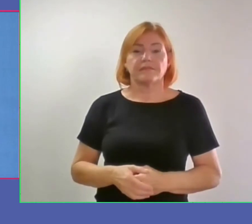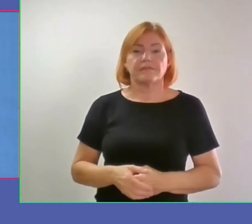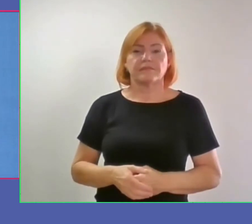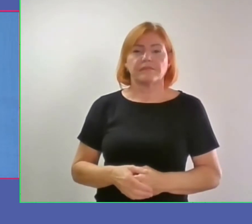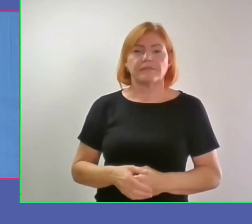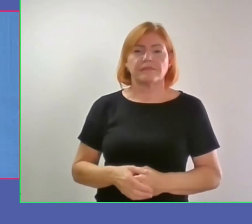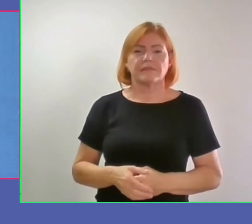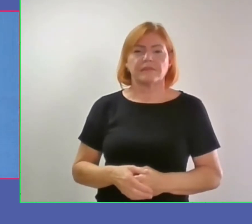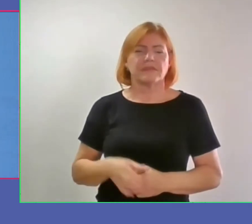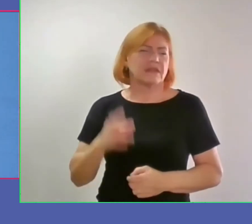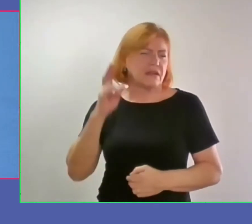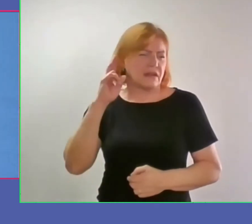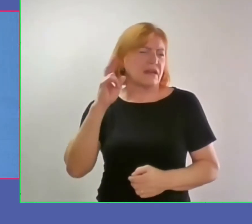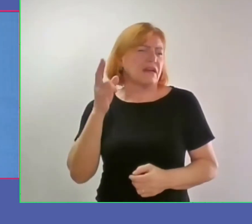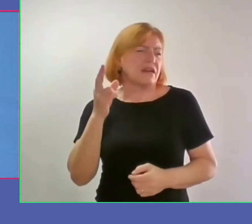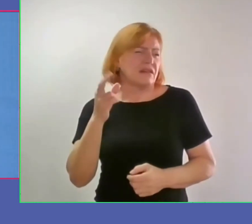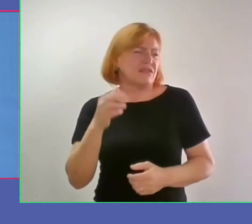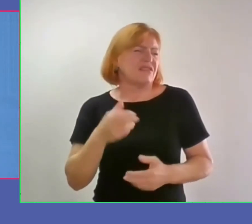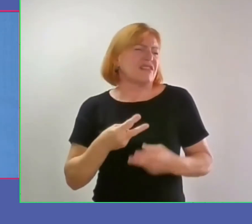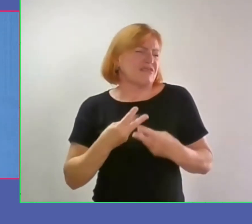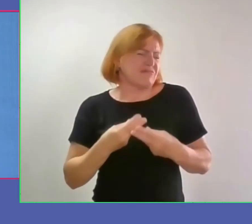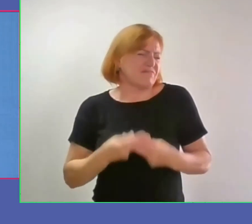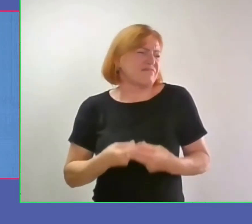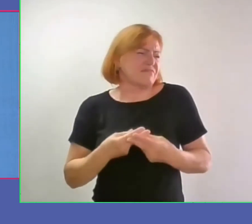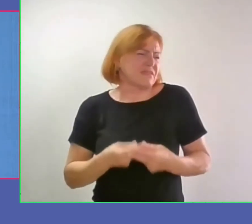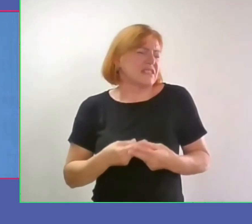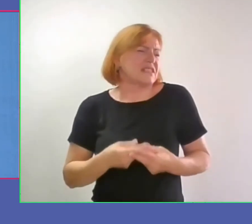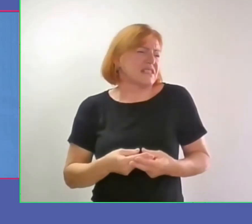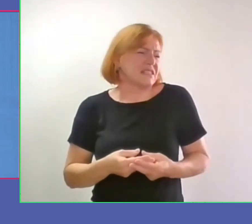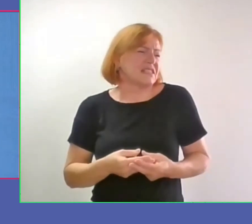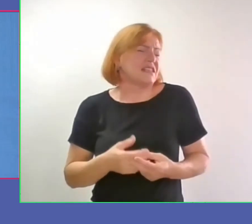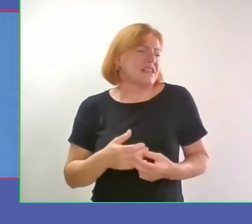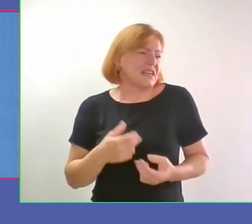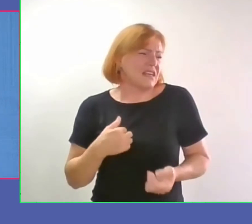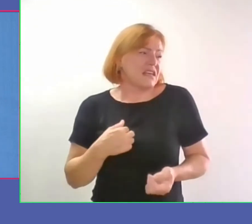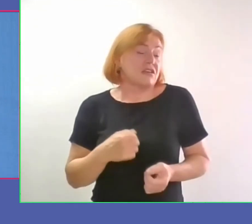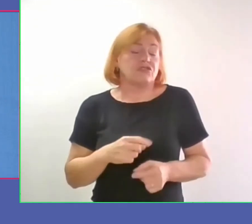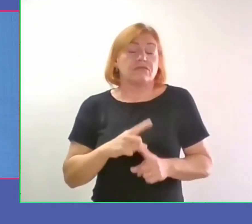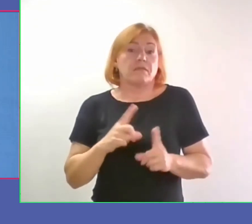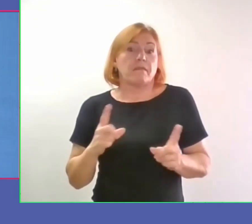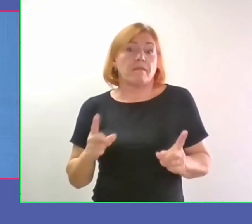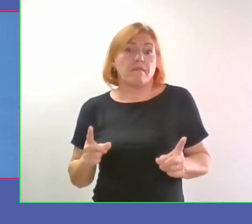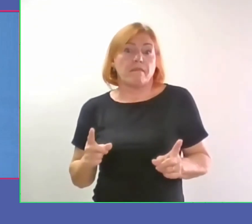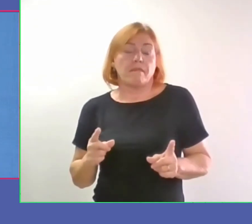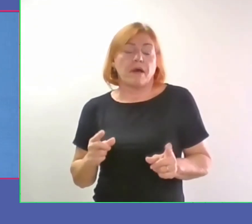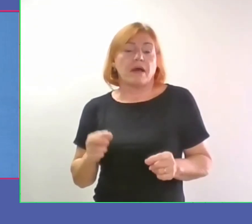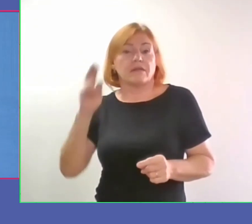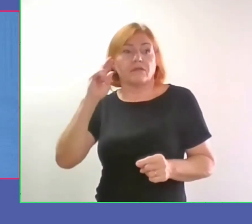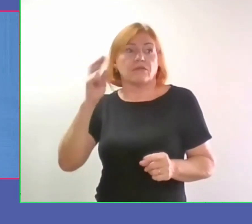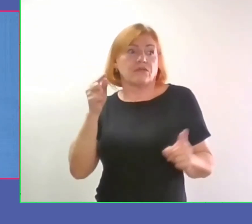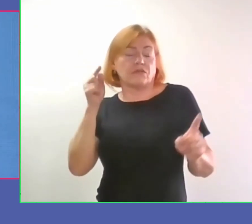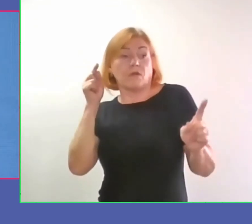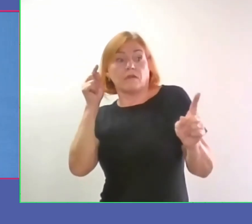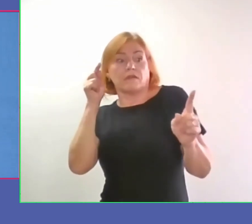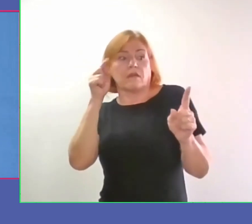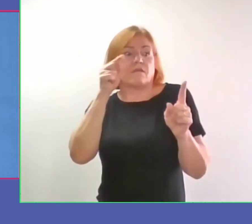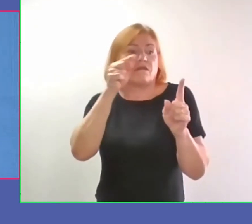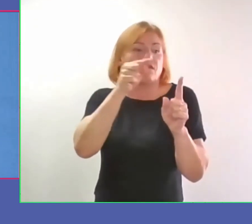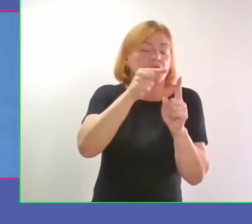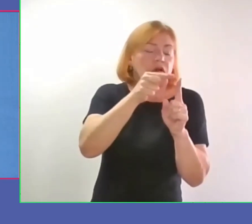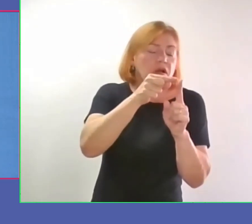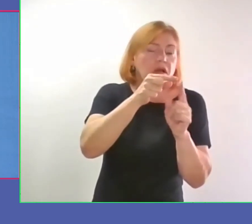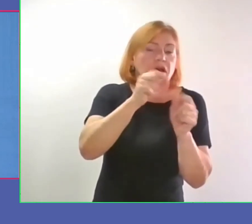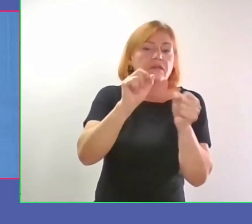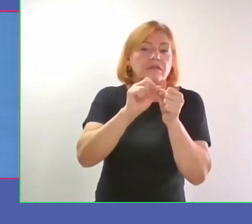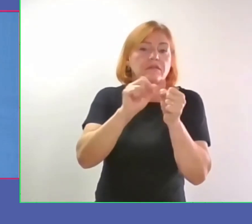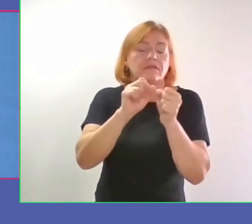Irmão, nosso Senhor, Ele está focado em fazer a vontade de Deus. E nós devemos estar focados da mesma maneira